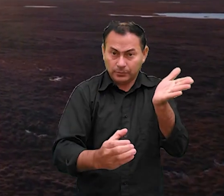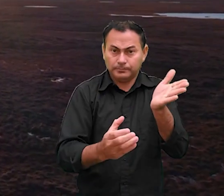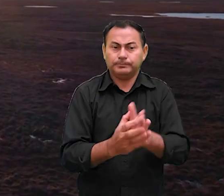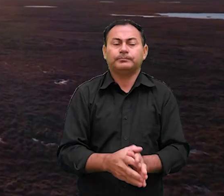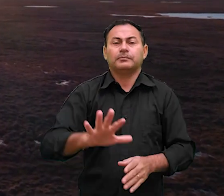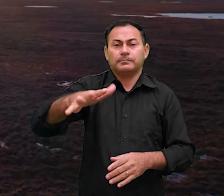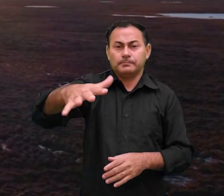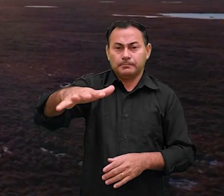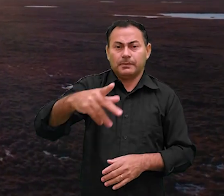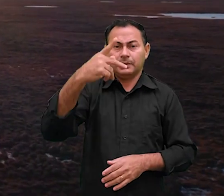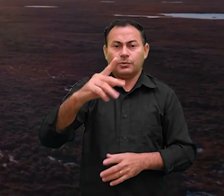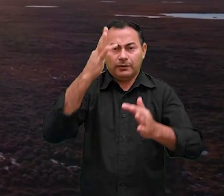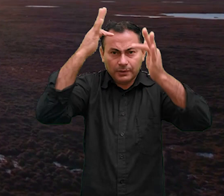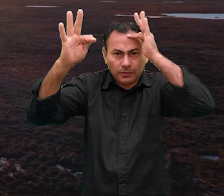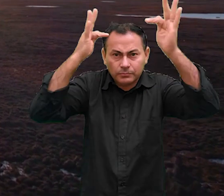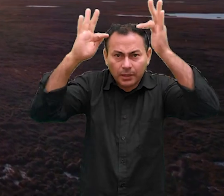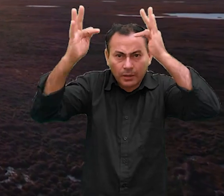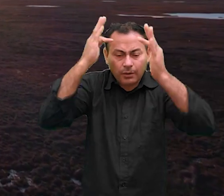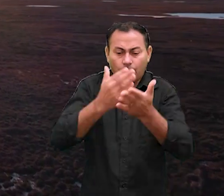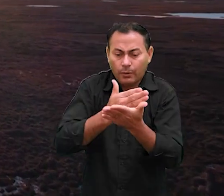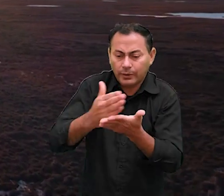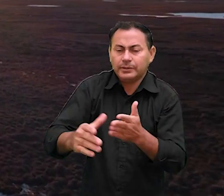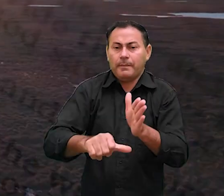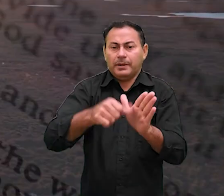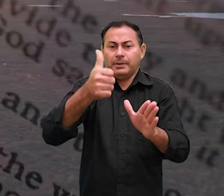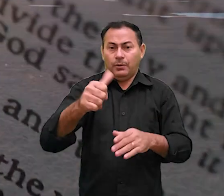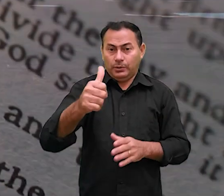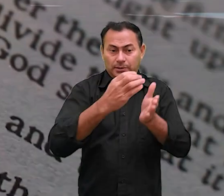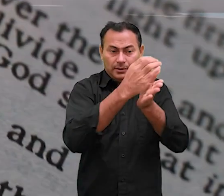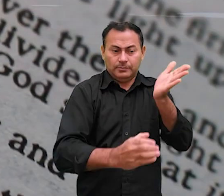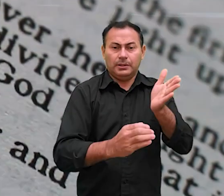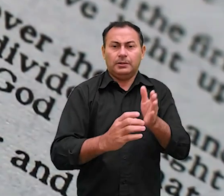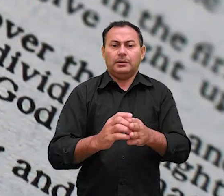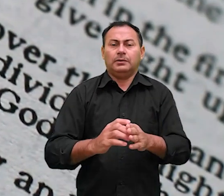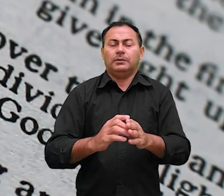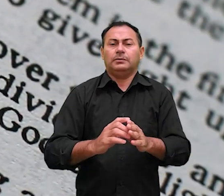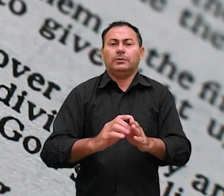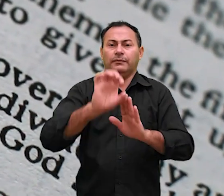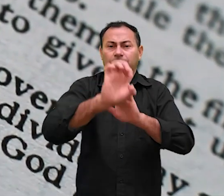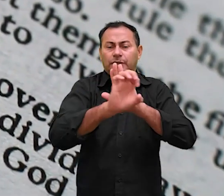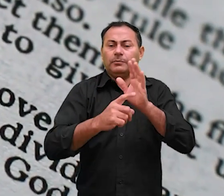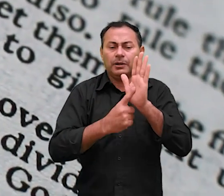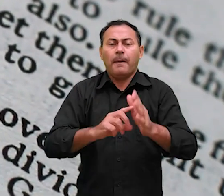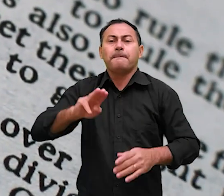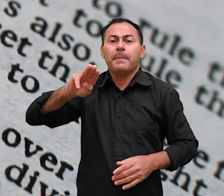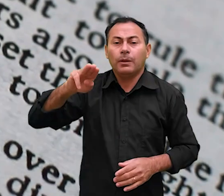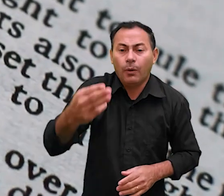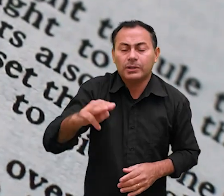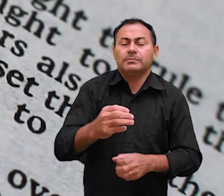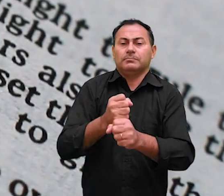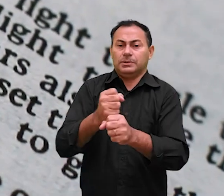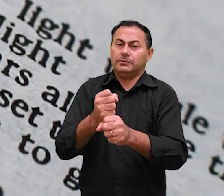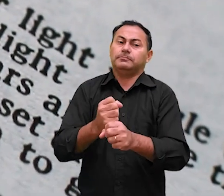capítulos. Dependendo da sua filosofia sobre origens, esses primeiros 11 capítulos do Gênesis podem estar cobrindo milhões e